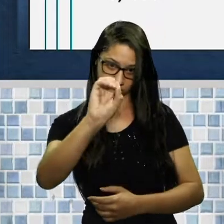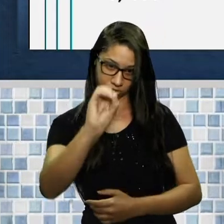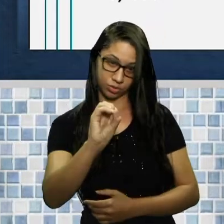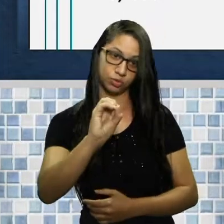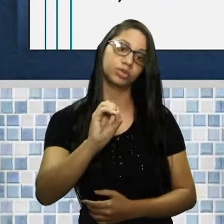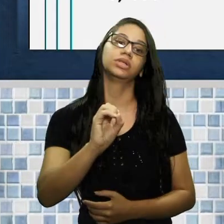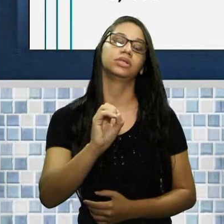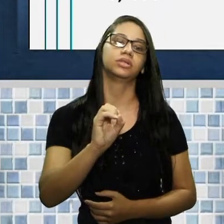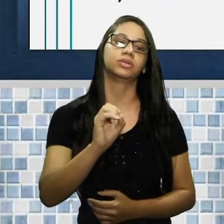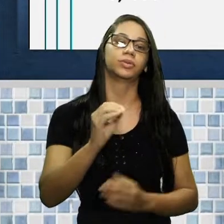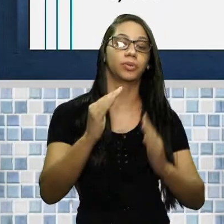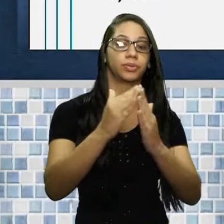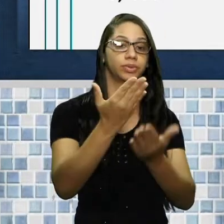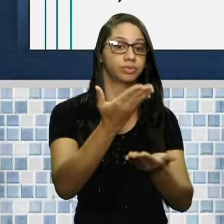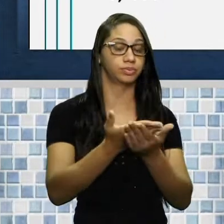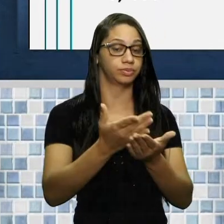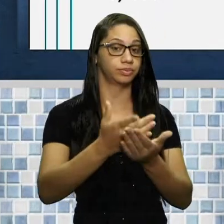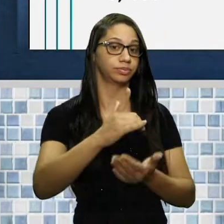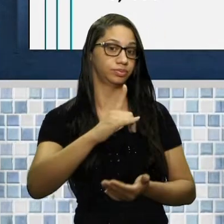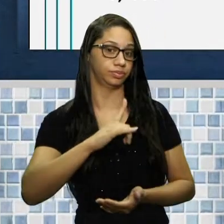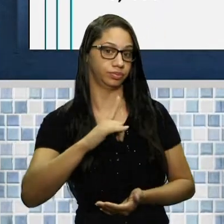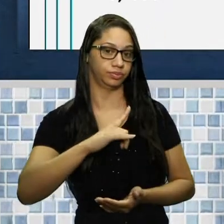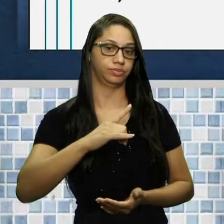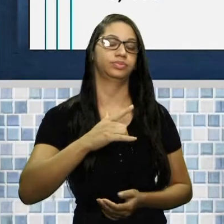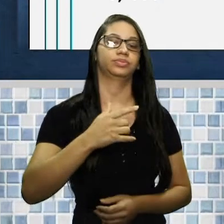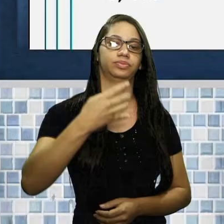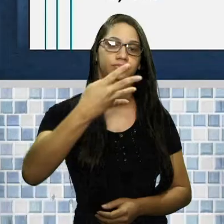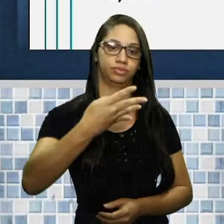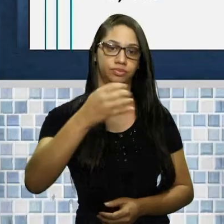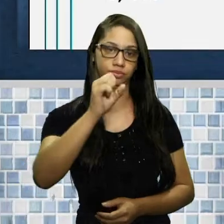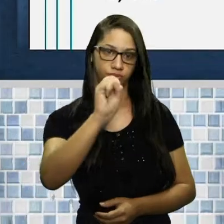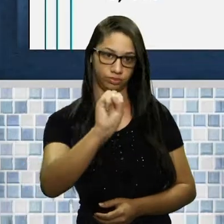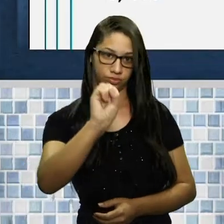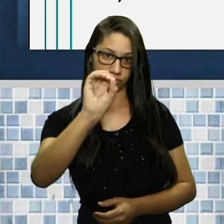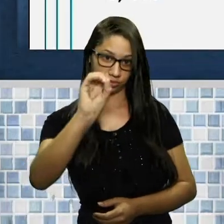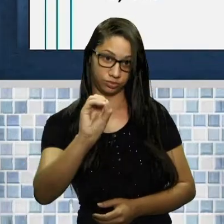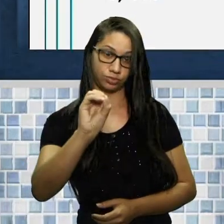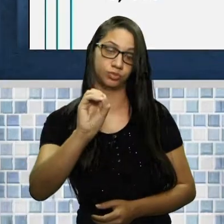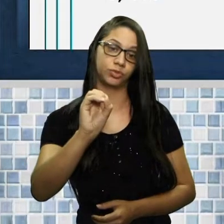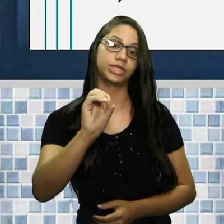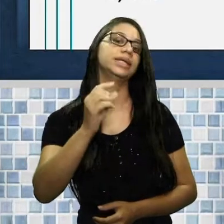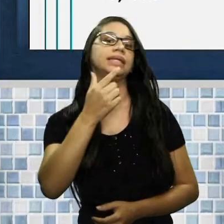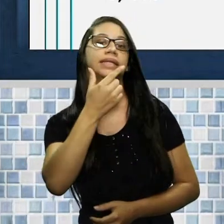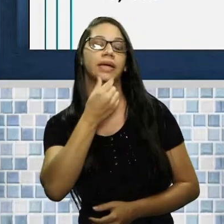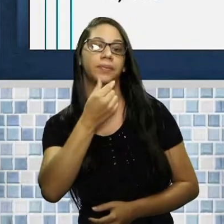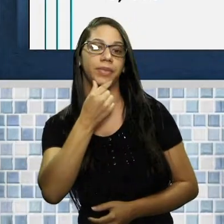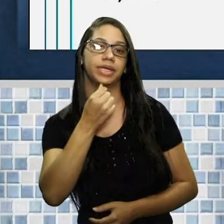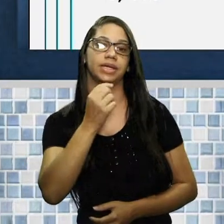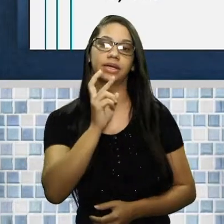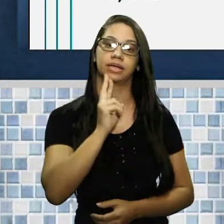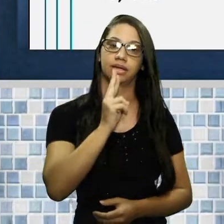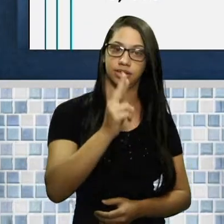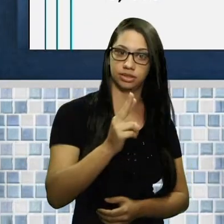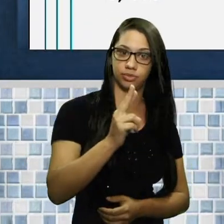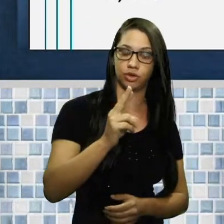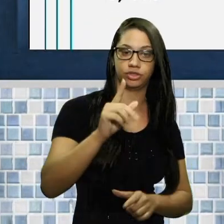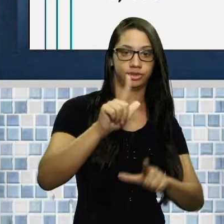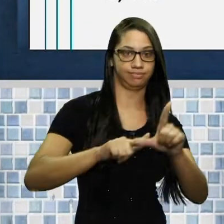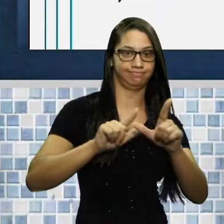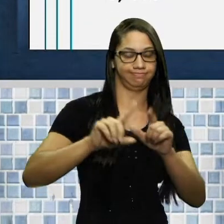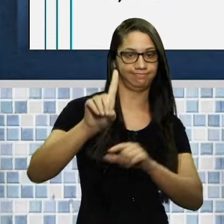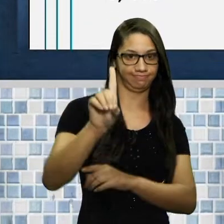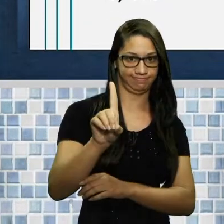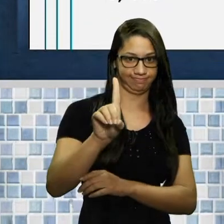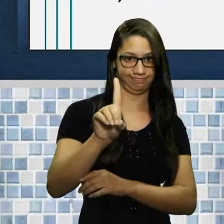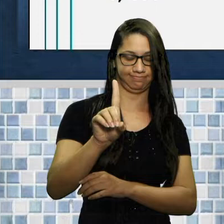Então, nessa escola, temos 480 meninos. Então, a resposta será a letra D.